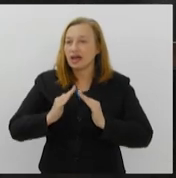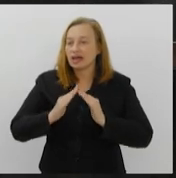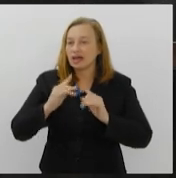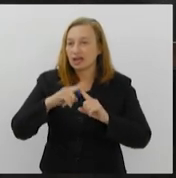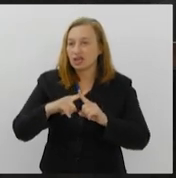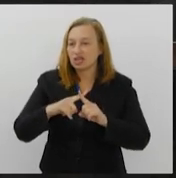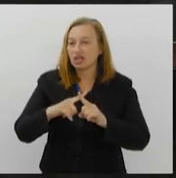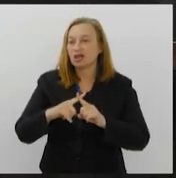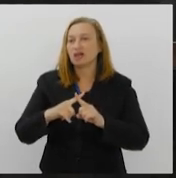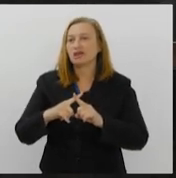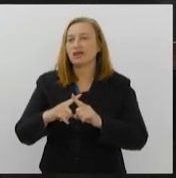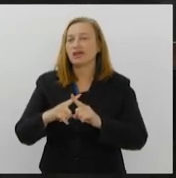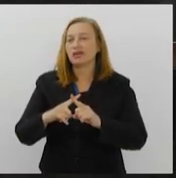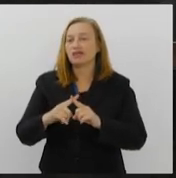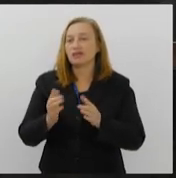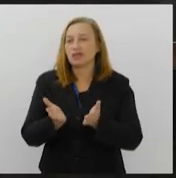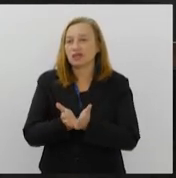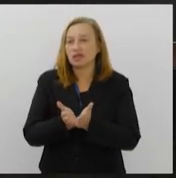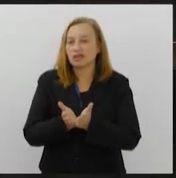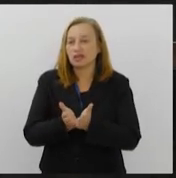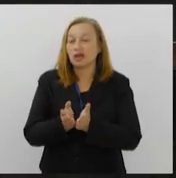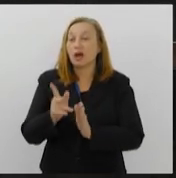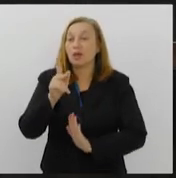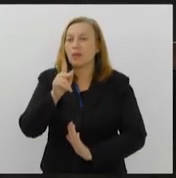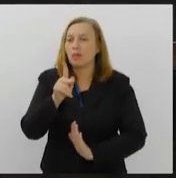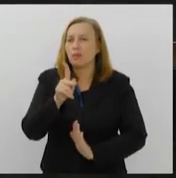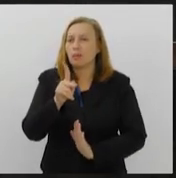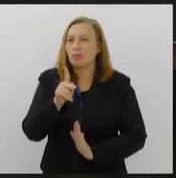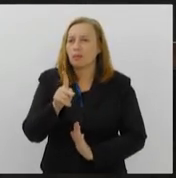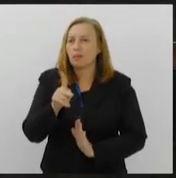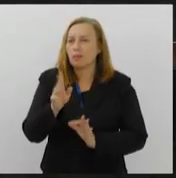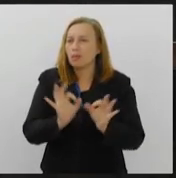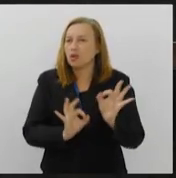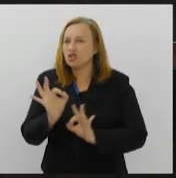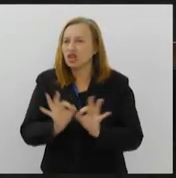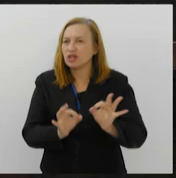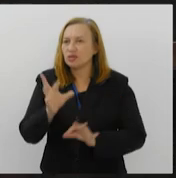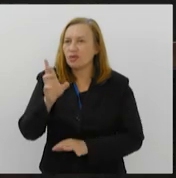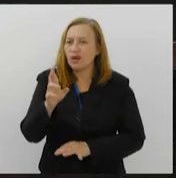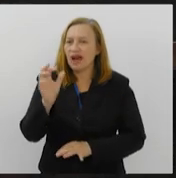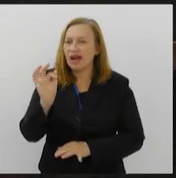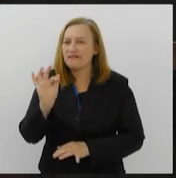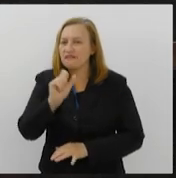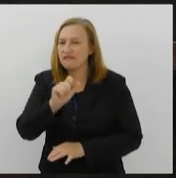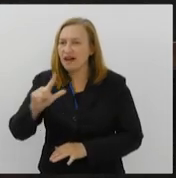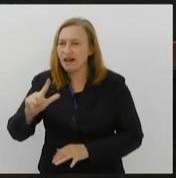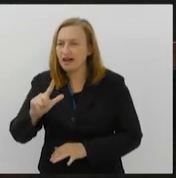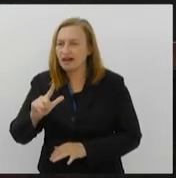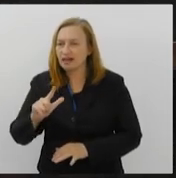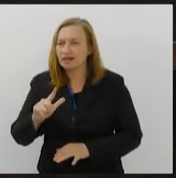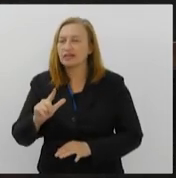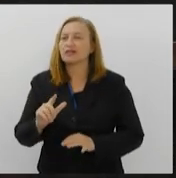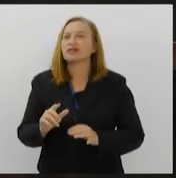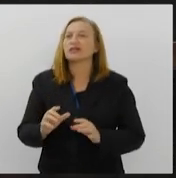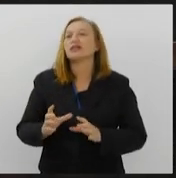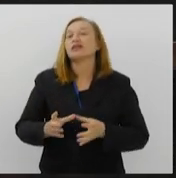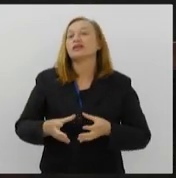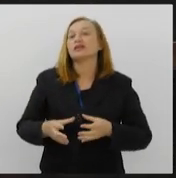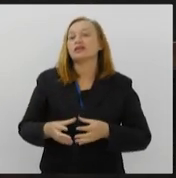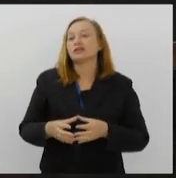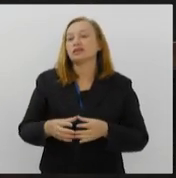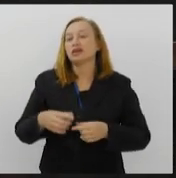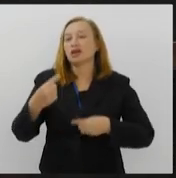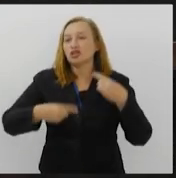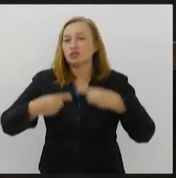Rafá. Parecer da Comissão de Normas Internas e Proposições Externas favorável à relatoria do deputado Rodrigo Amorim.